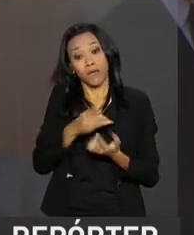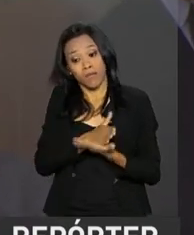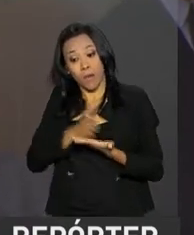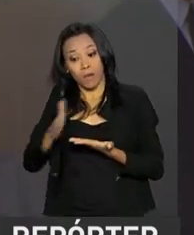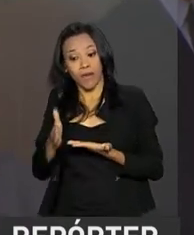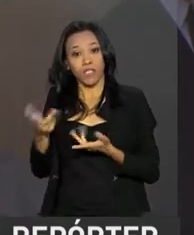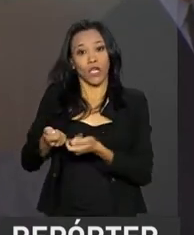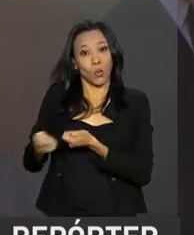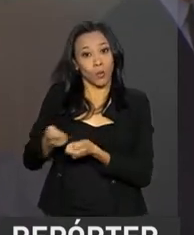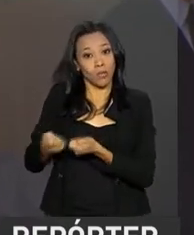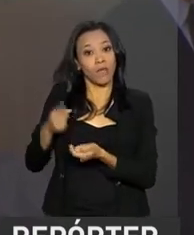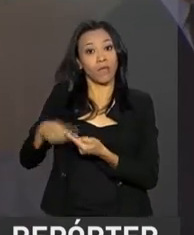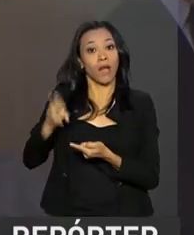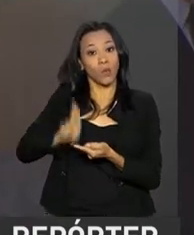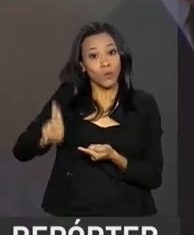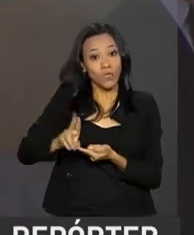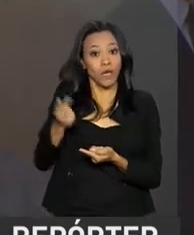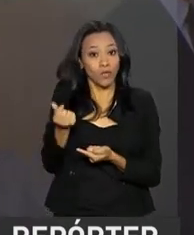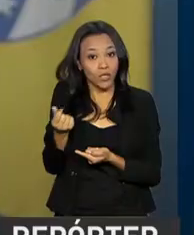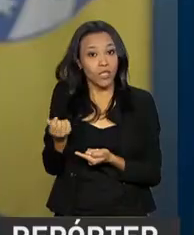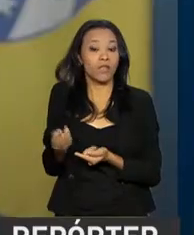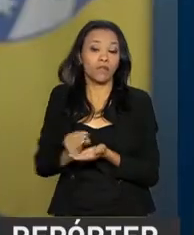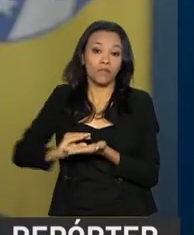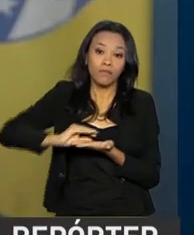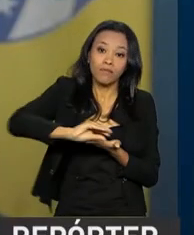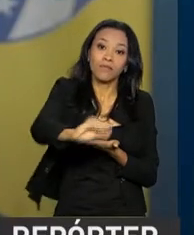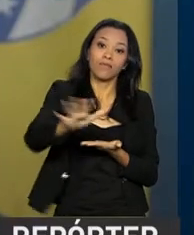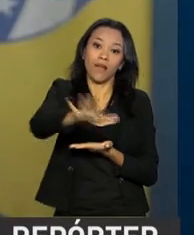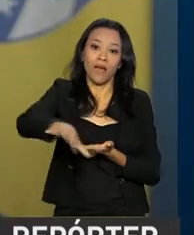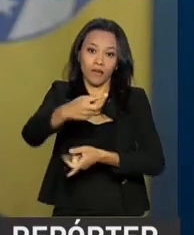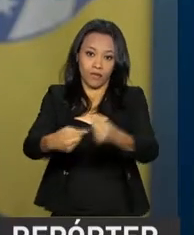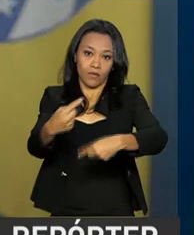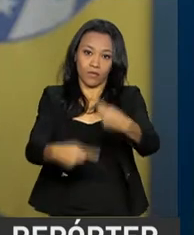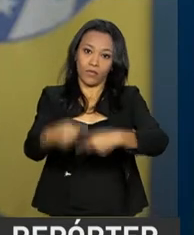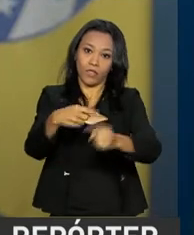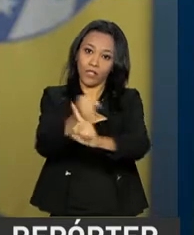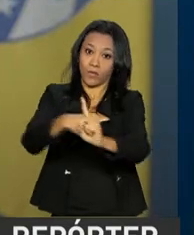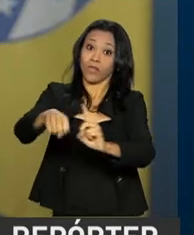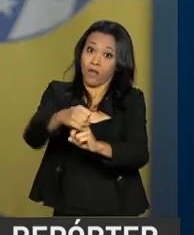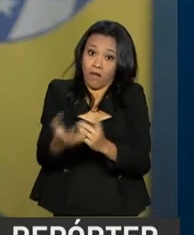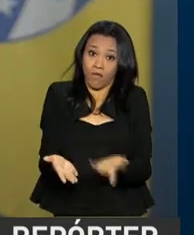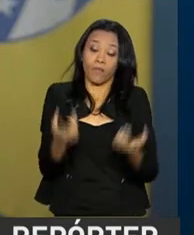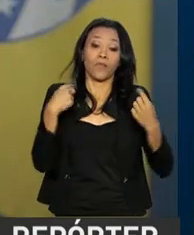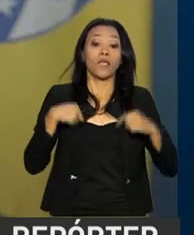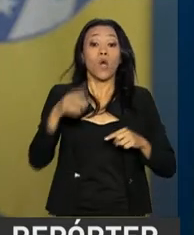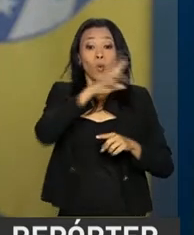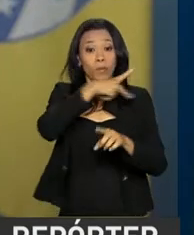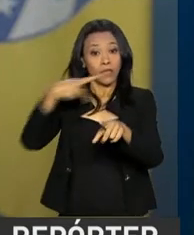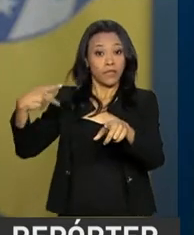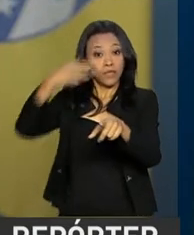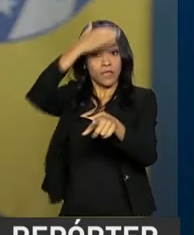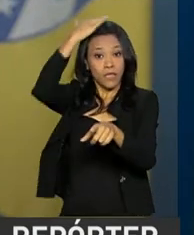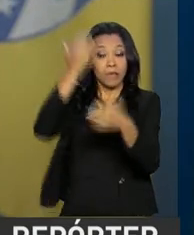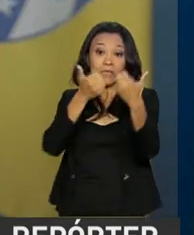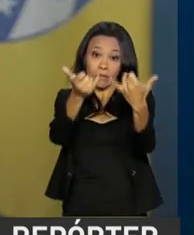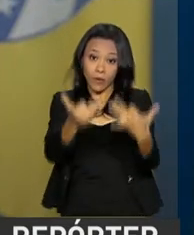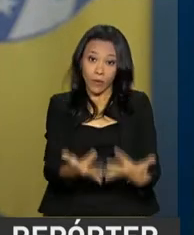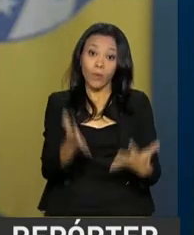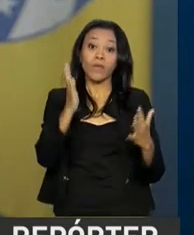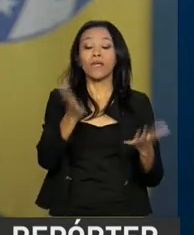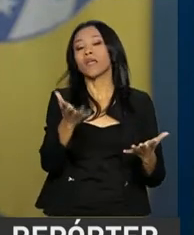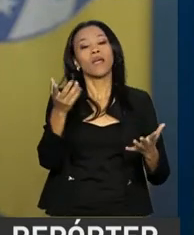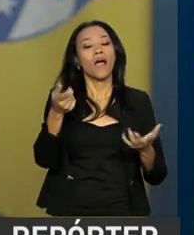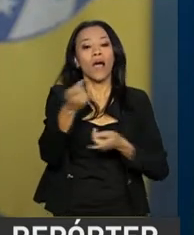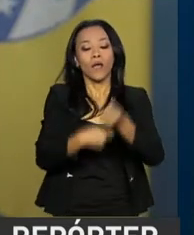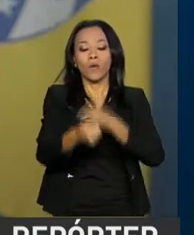para poder implementar políticas públicas sociais o presidente michel temer disse aos prefeitos que a economia do país já apresenta sinais